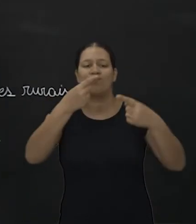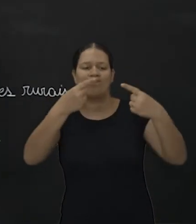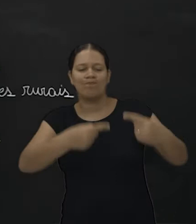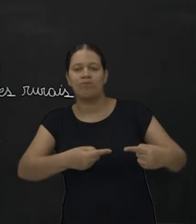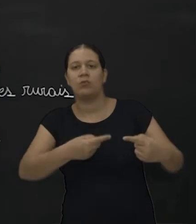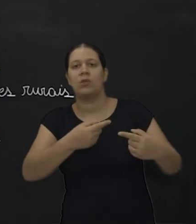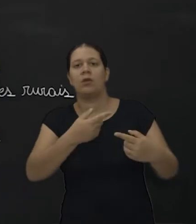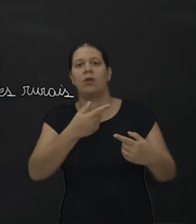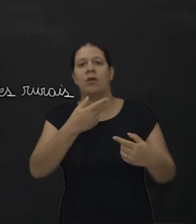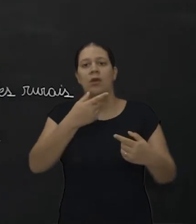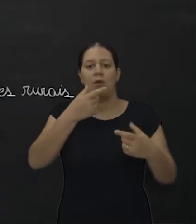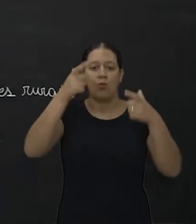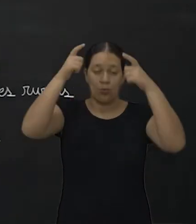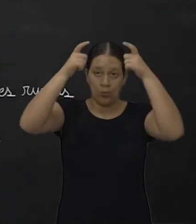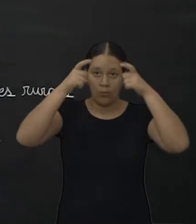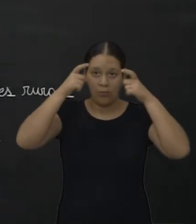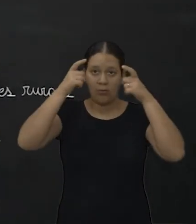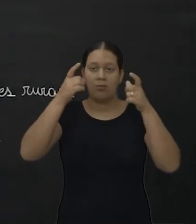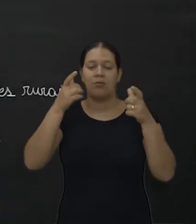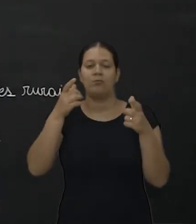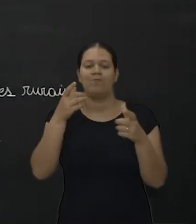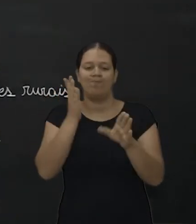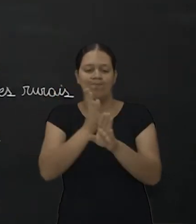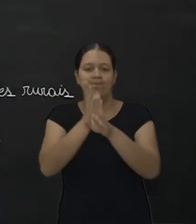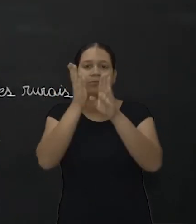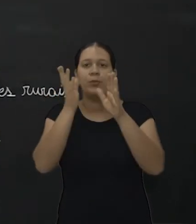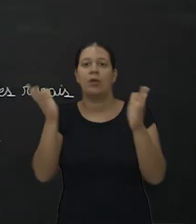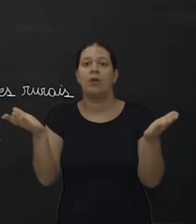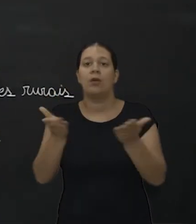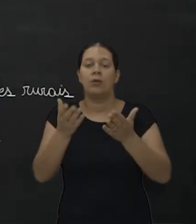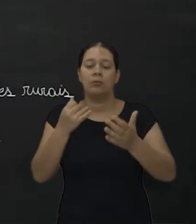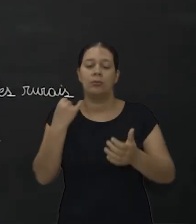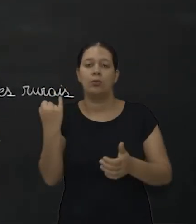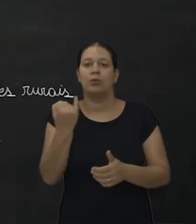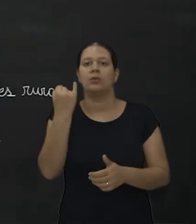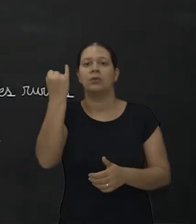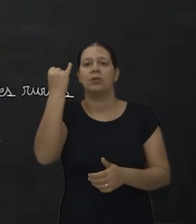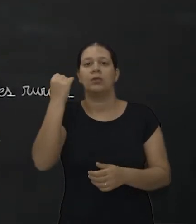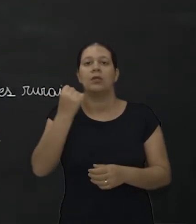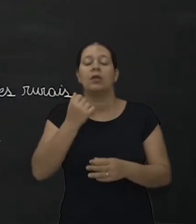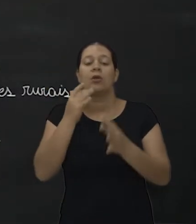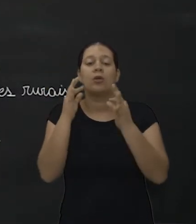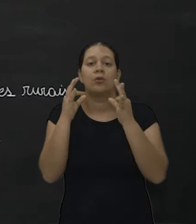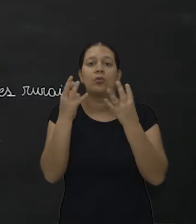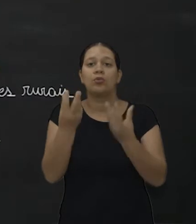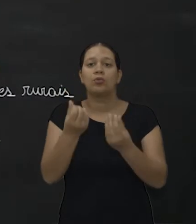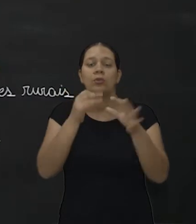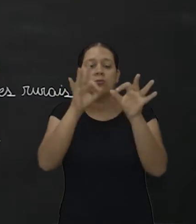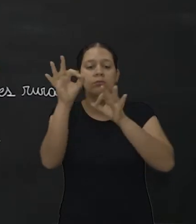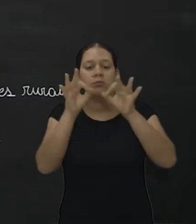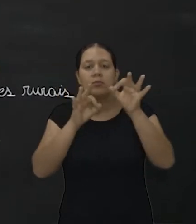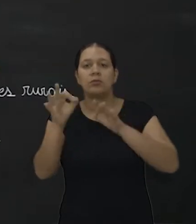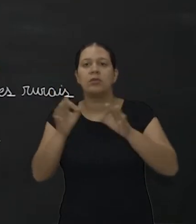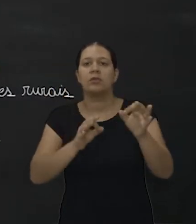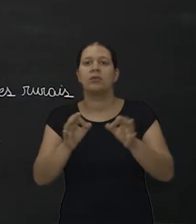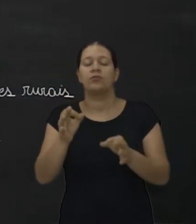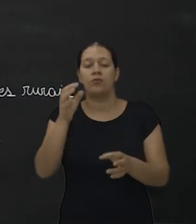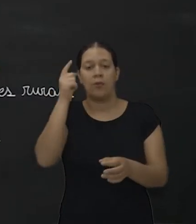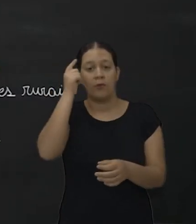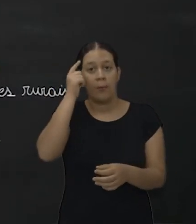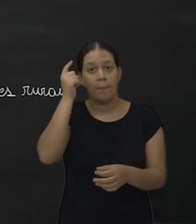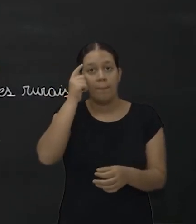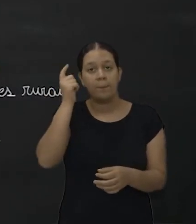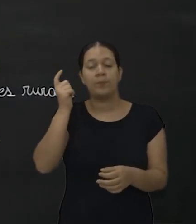encontrou. Agora a gente vem para um ponto fundamental. Toda essa estrutura foi pensada dessa